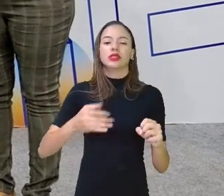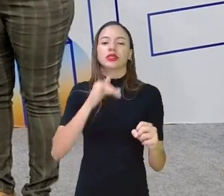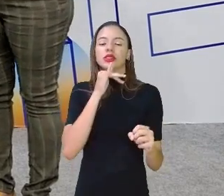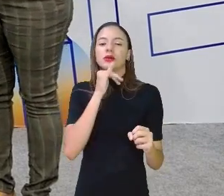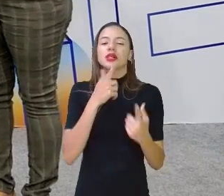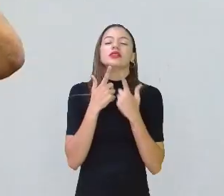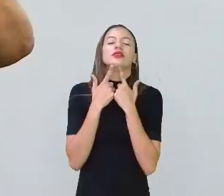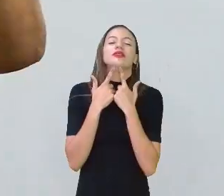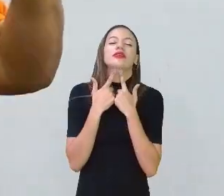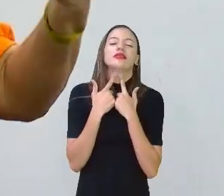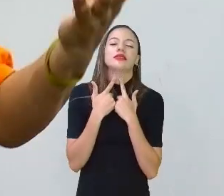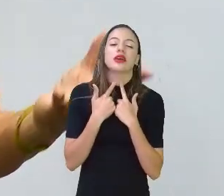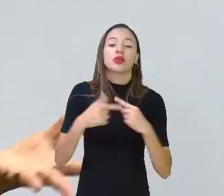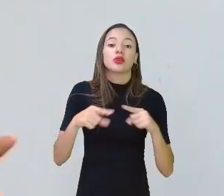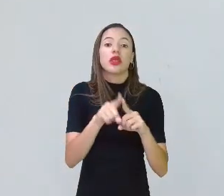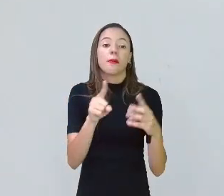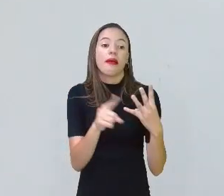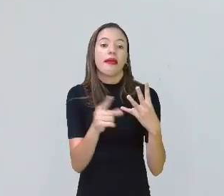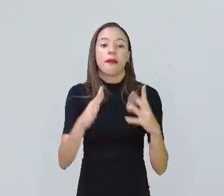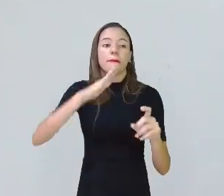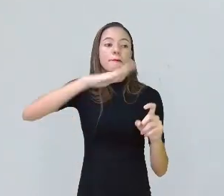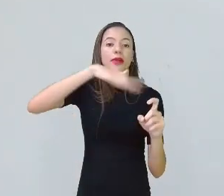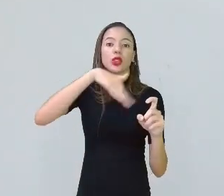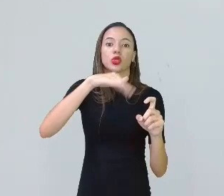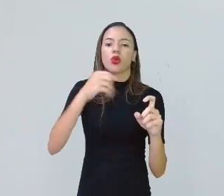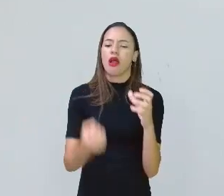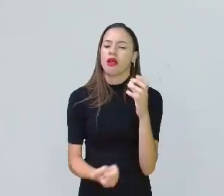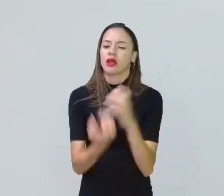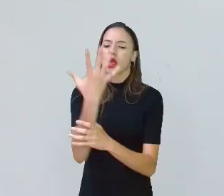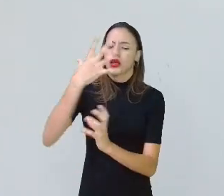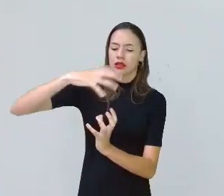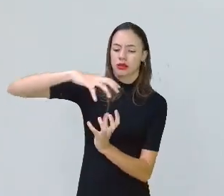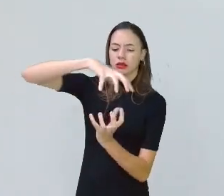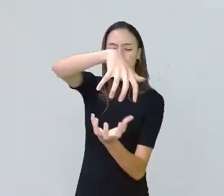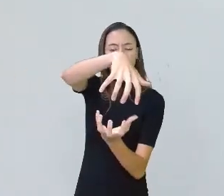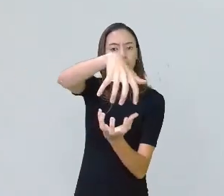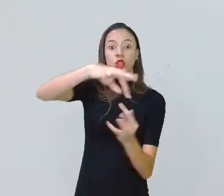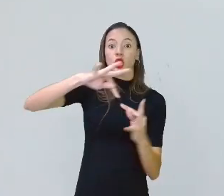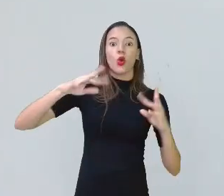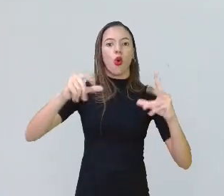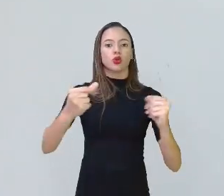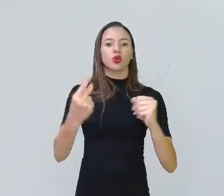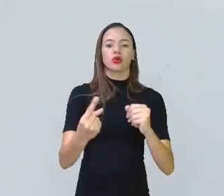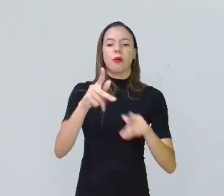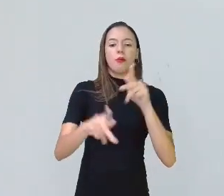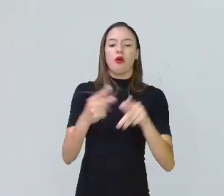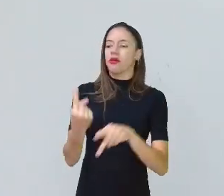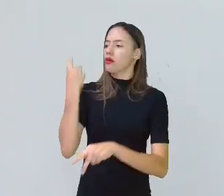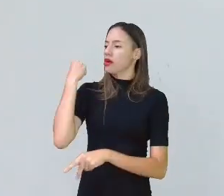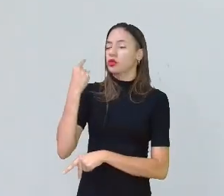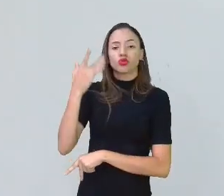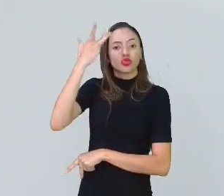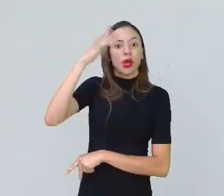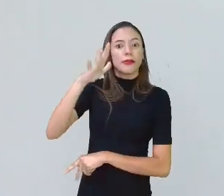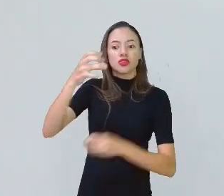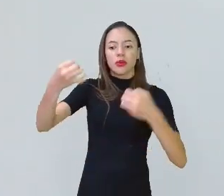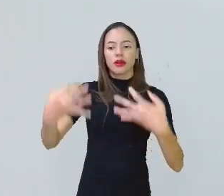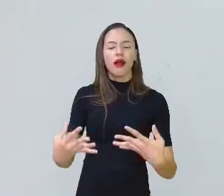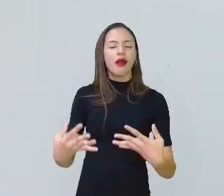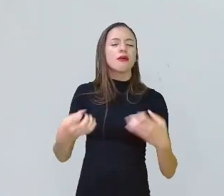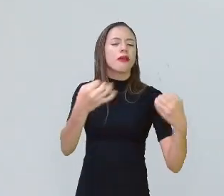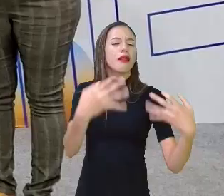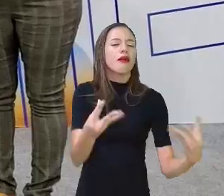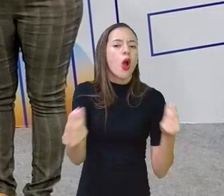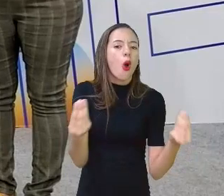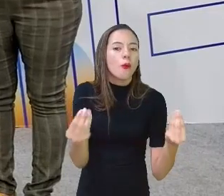relações, da criação do universo. Todas aquelas coisas que eles não sabiam como explicar, eles explicavam com uma história. Uma